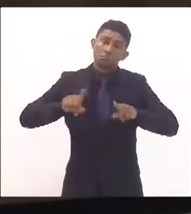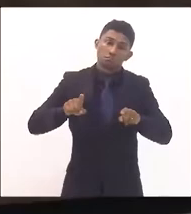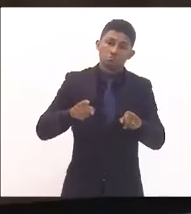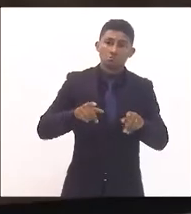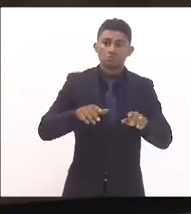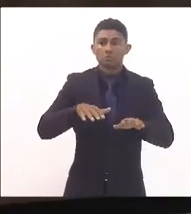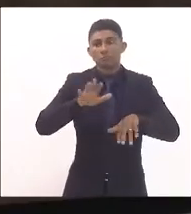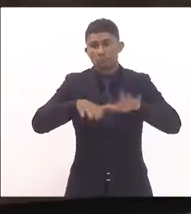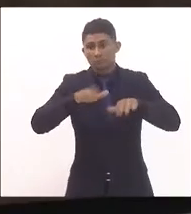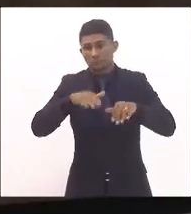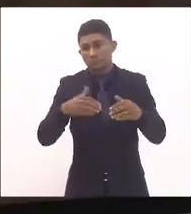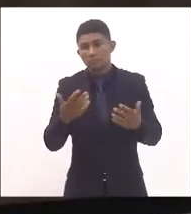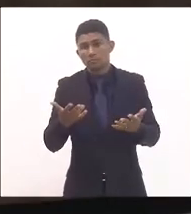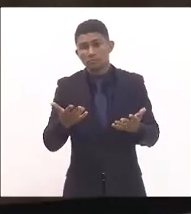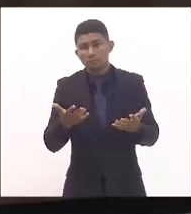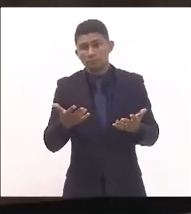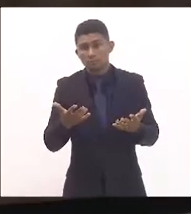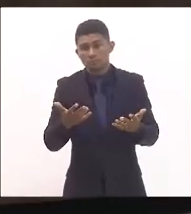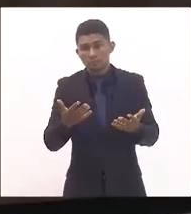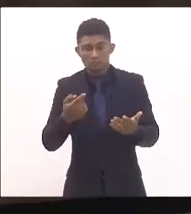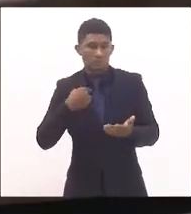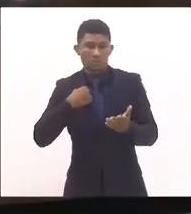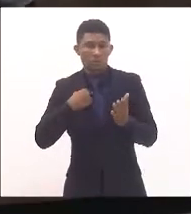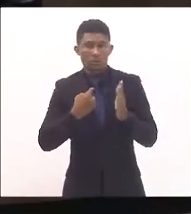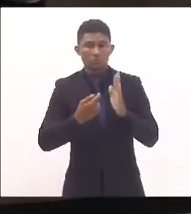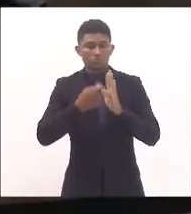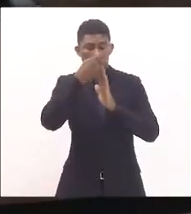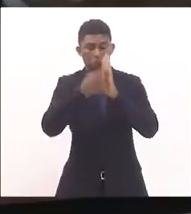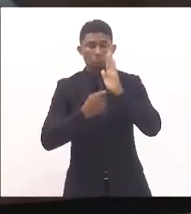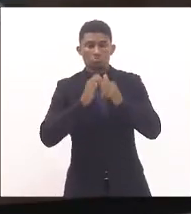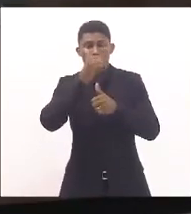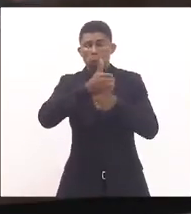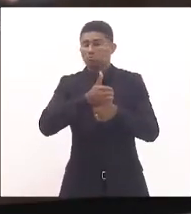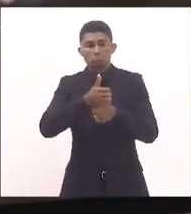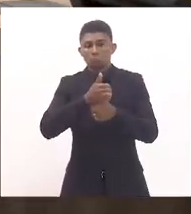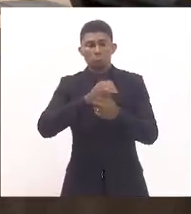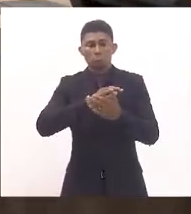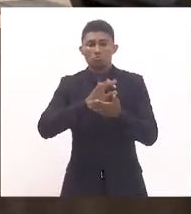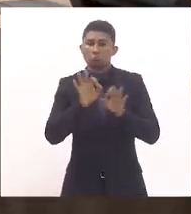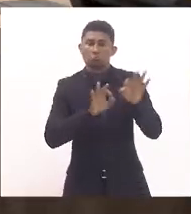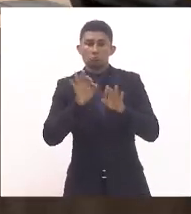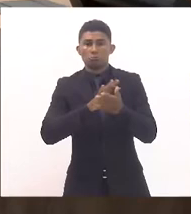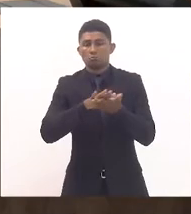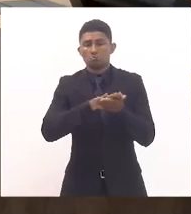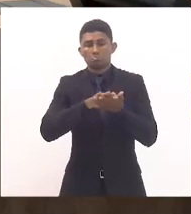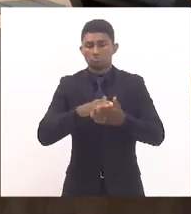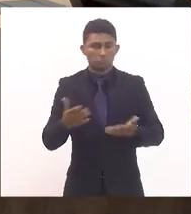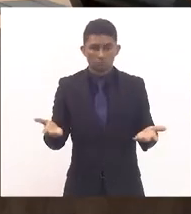do parecer da constitucionalidade. Eu não preparei o substitutivo, porque fiz a mudança agora. Presidente da CCJ,